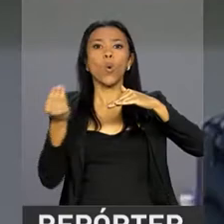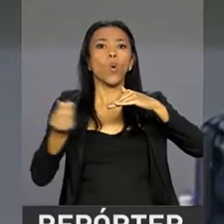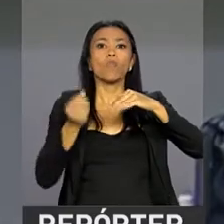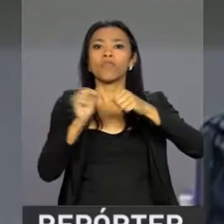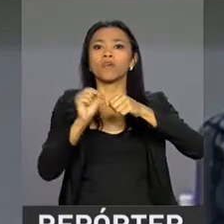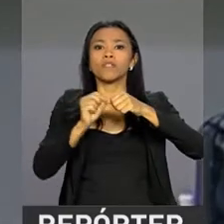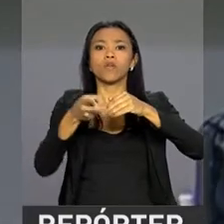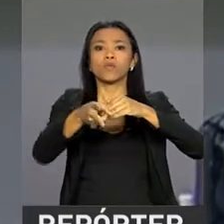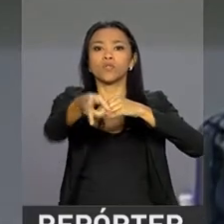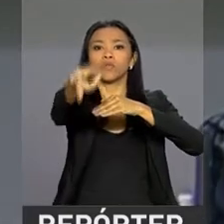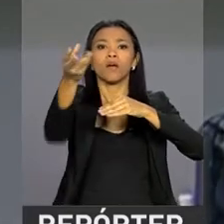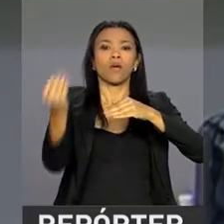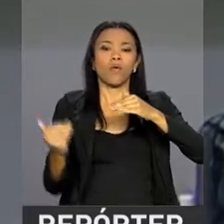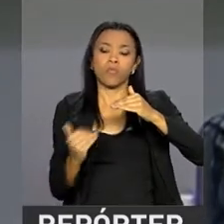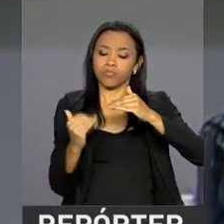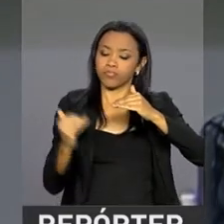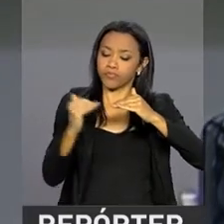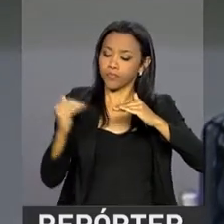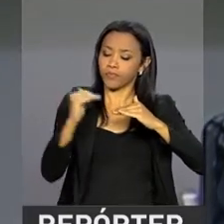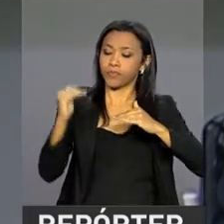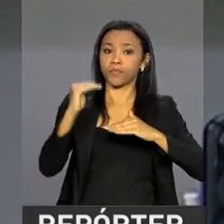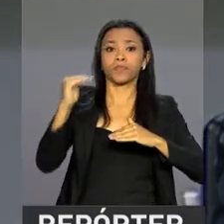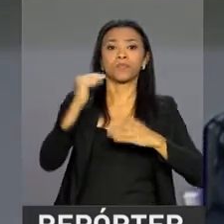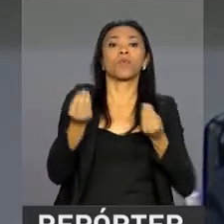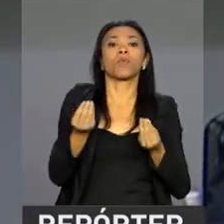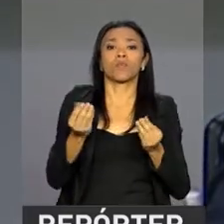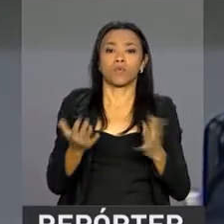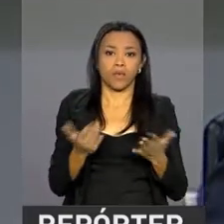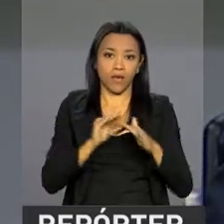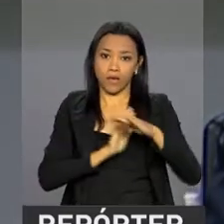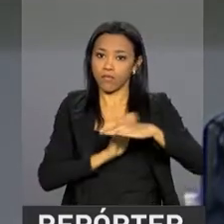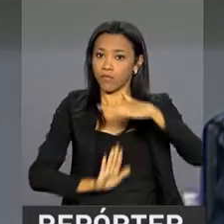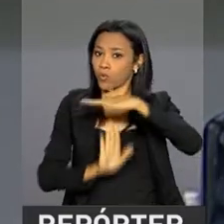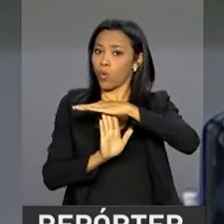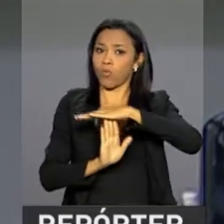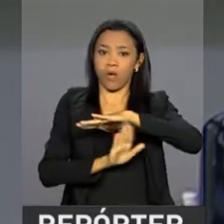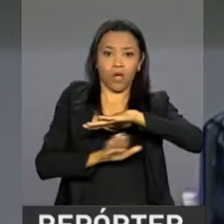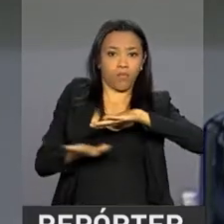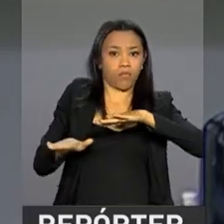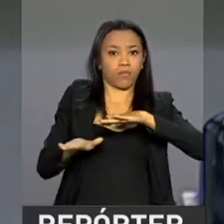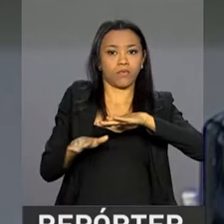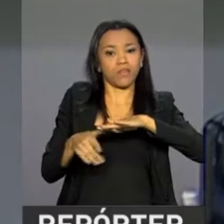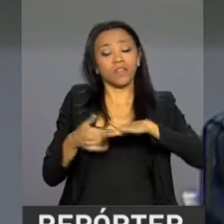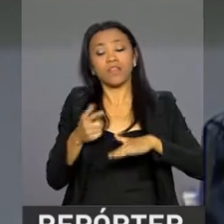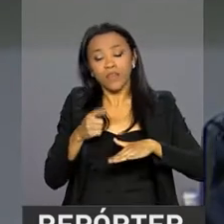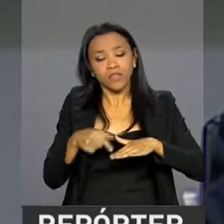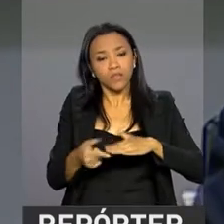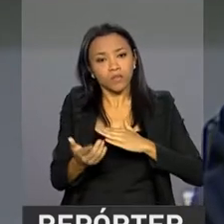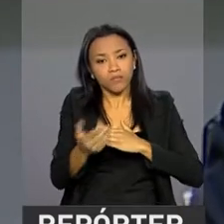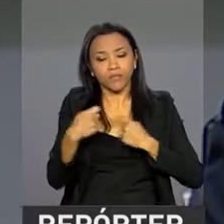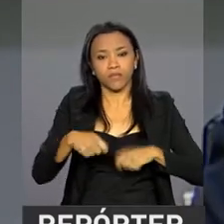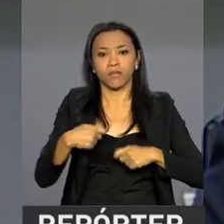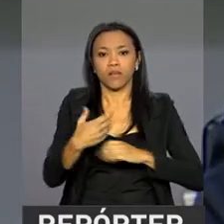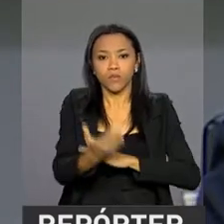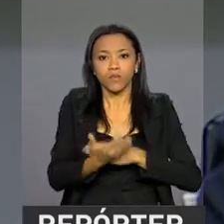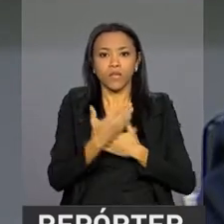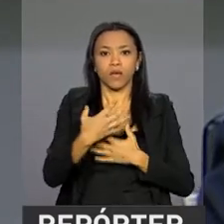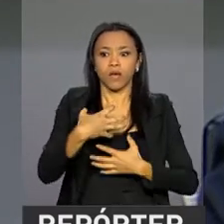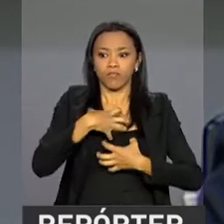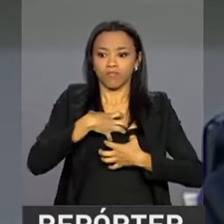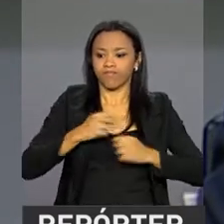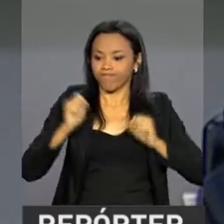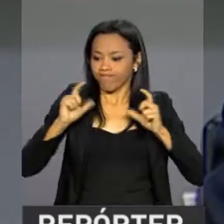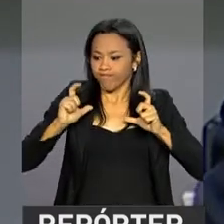perspectivas de continuidade de crescimento. Isso tem efeitos importantes em termos de motivação e de